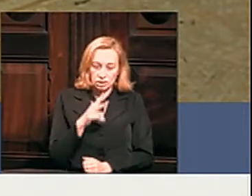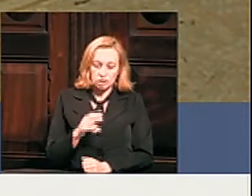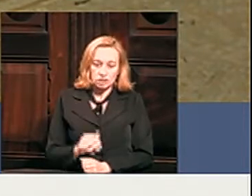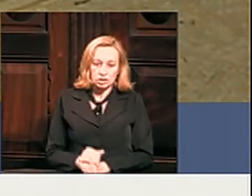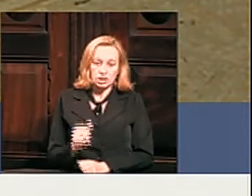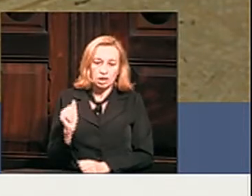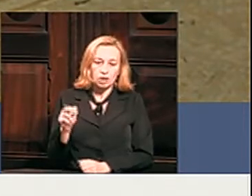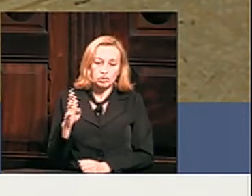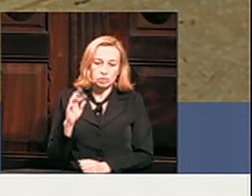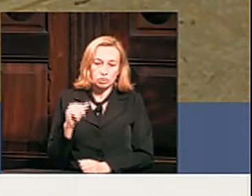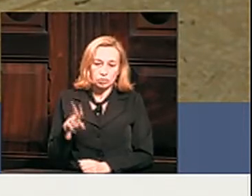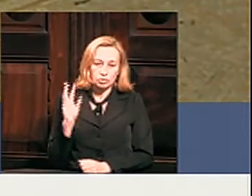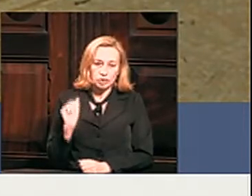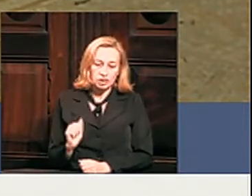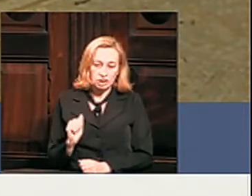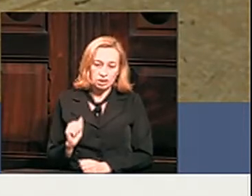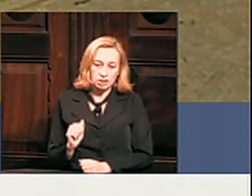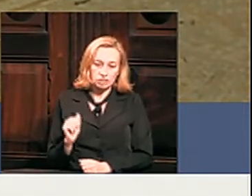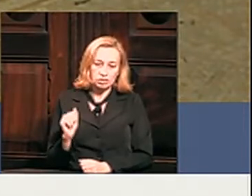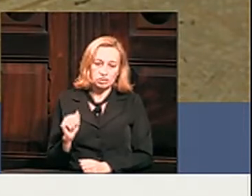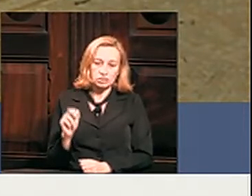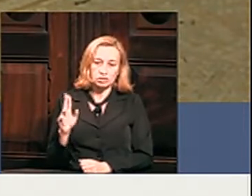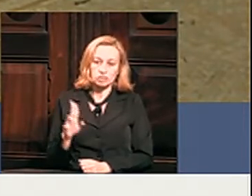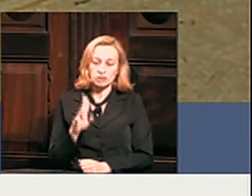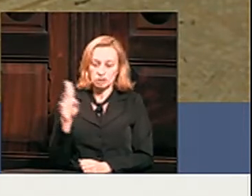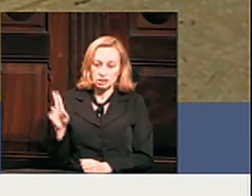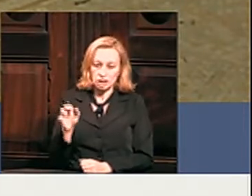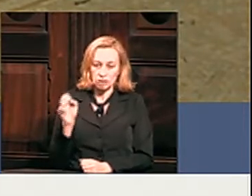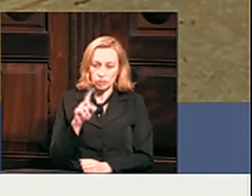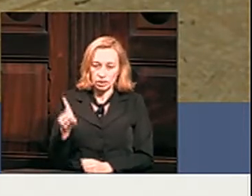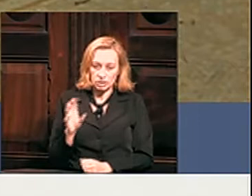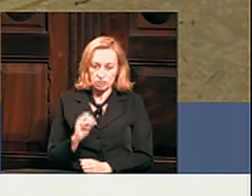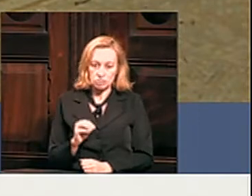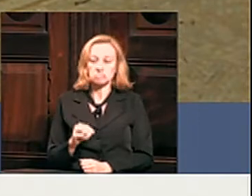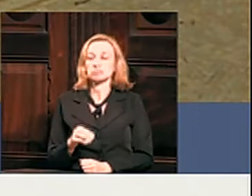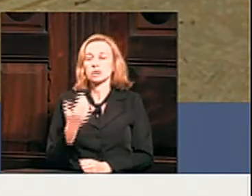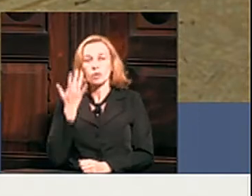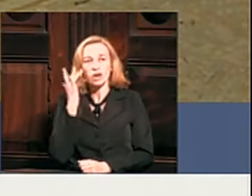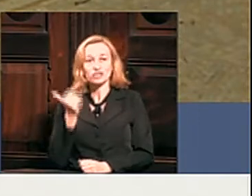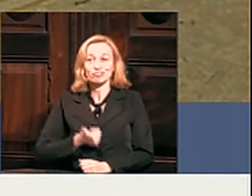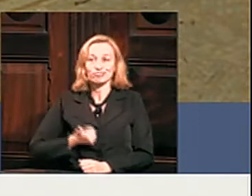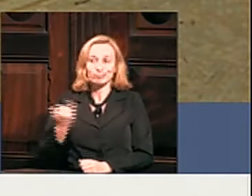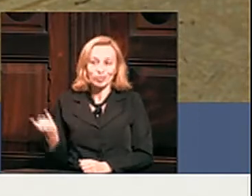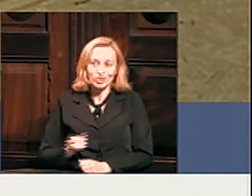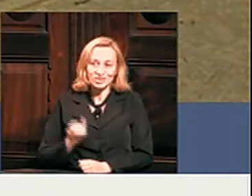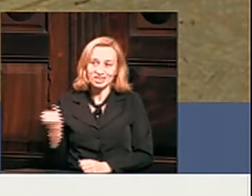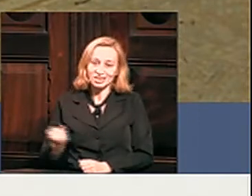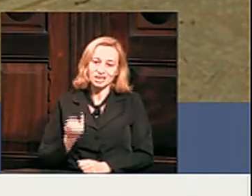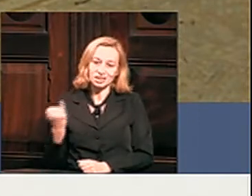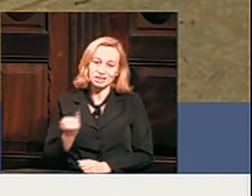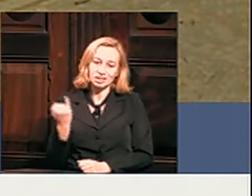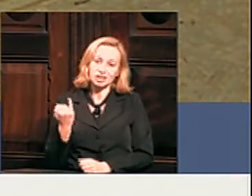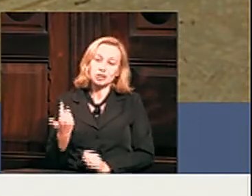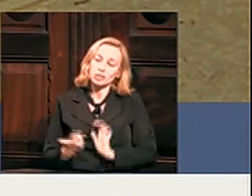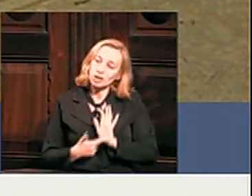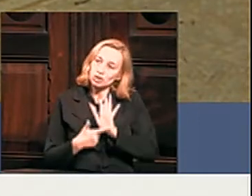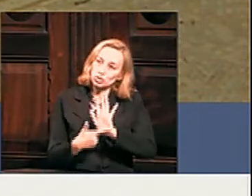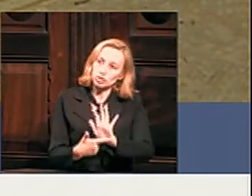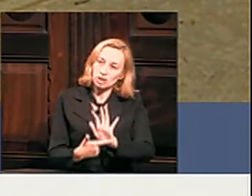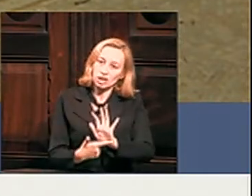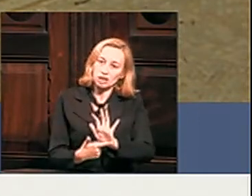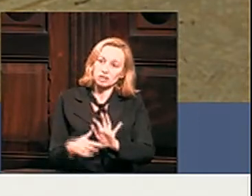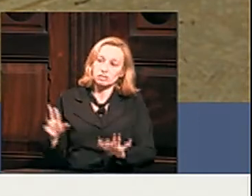autonomia universitária da Universidade Estadual da Zona Oeste. Acho que esse é um passo importante para a consolidação